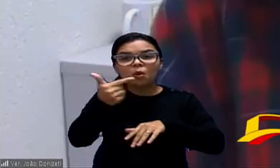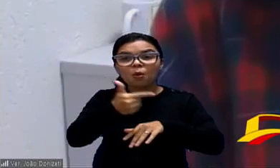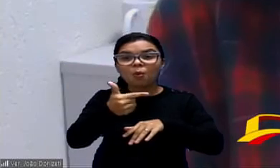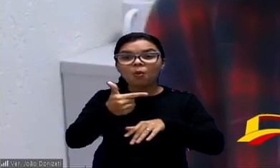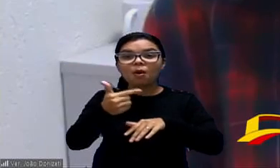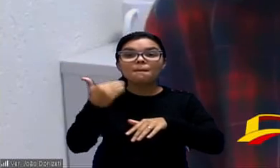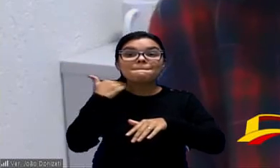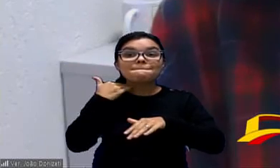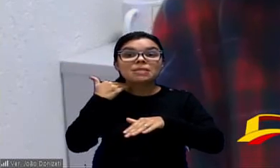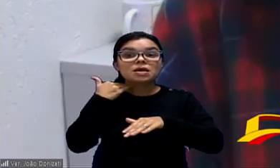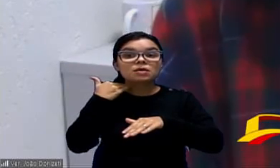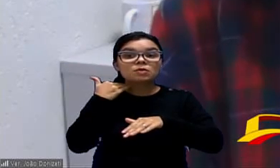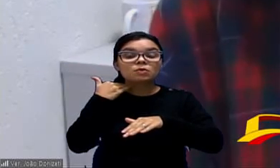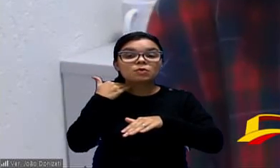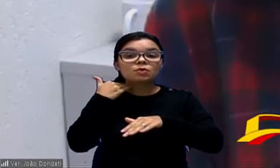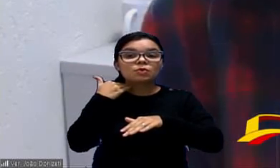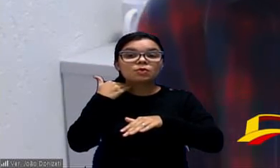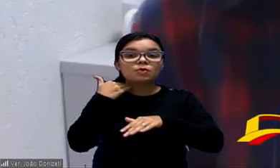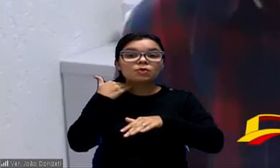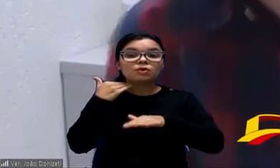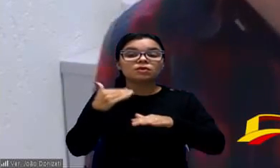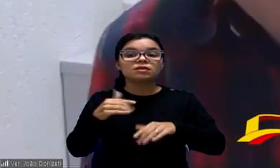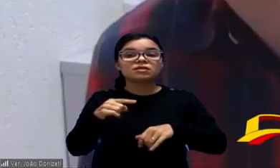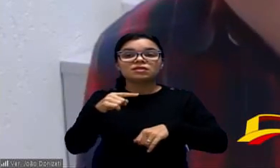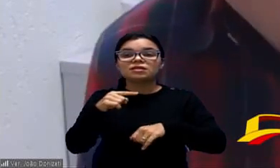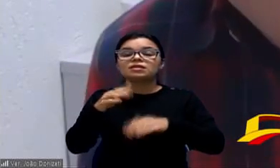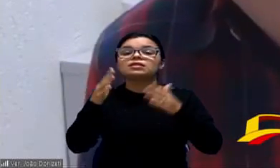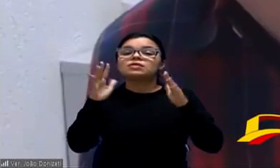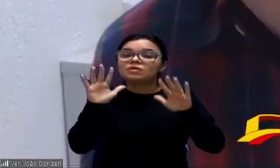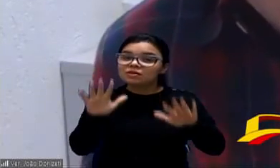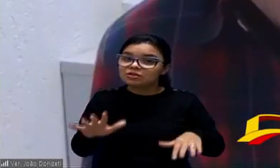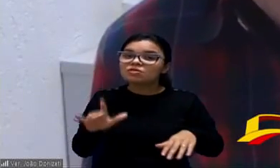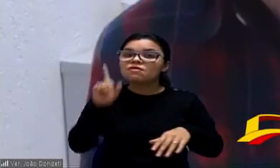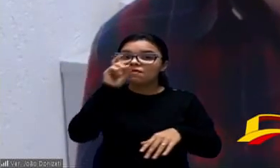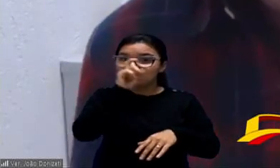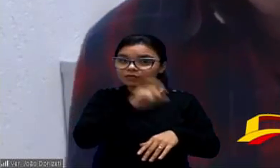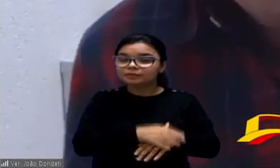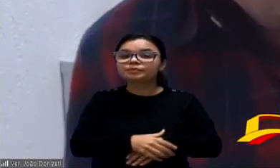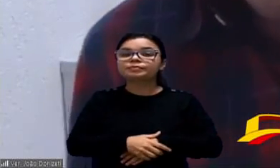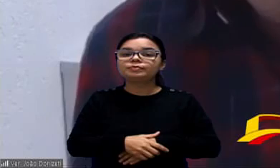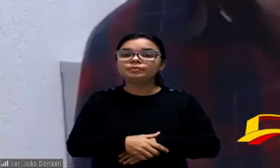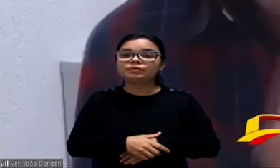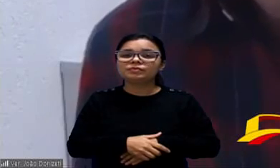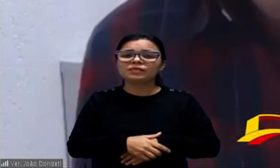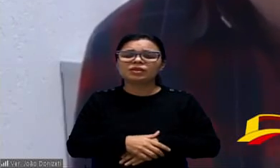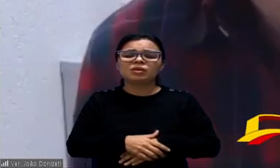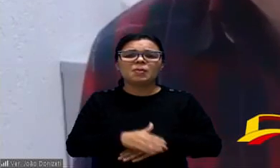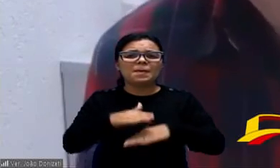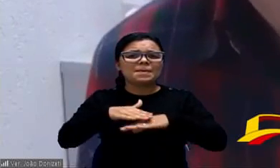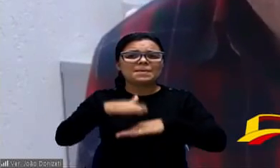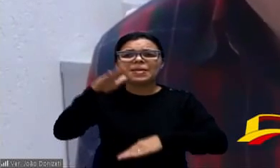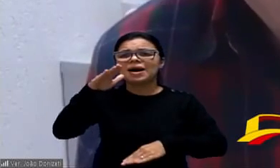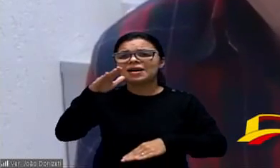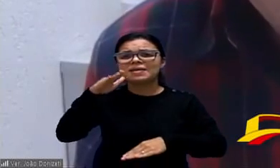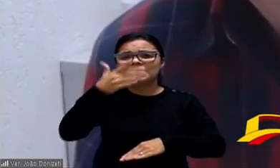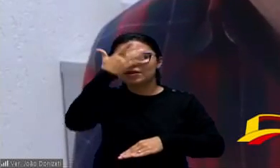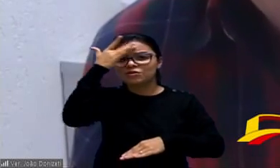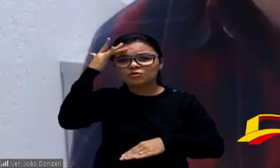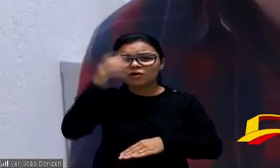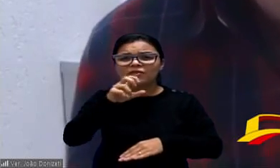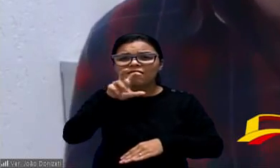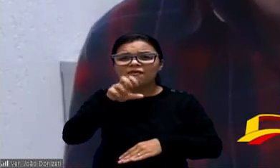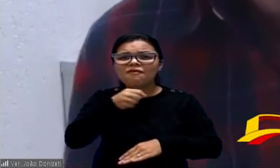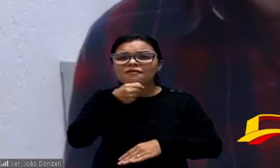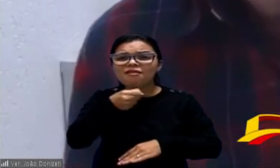bancos específicos, senhoras e senhores com mais de 75 anos de idade,